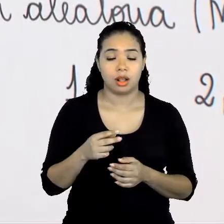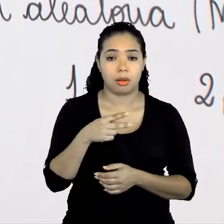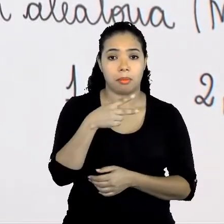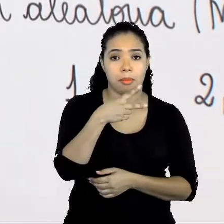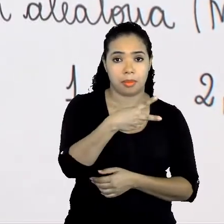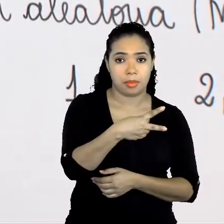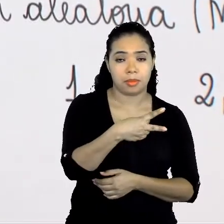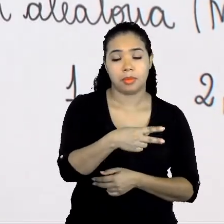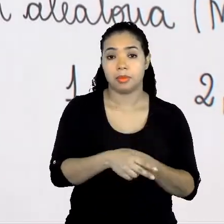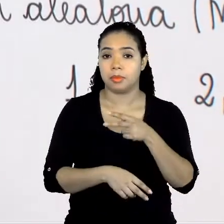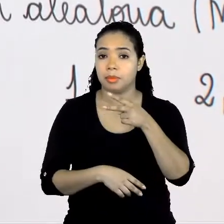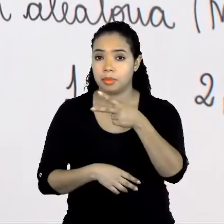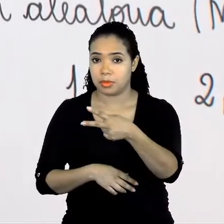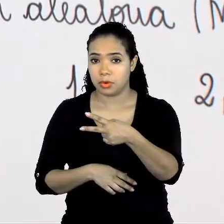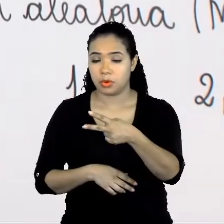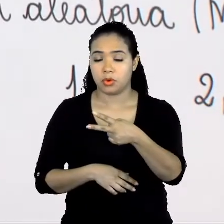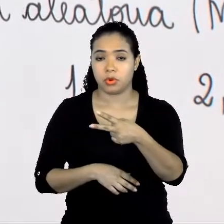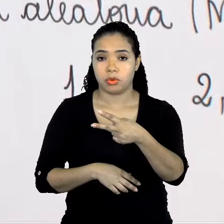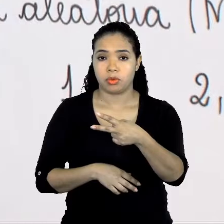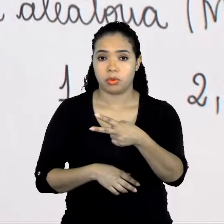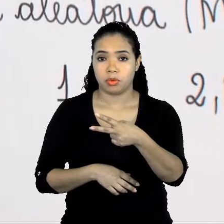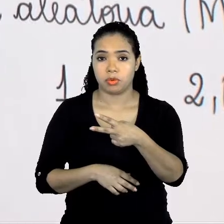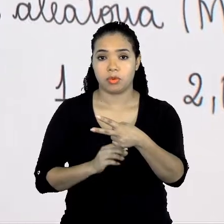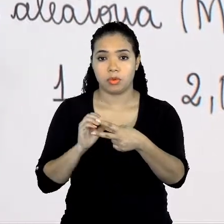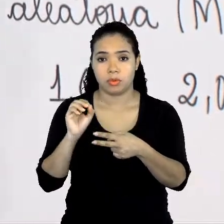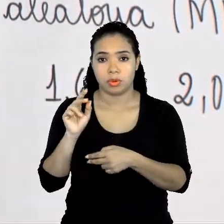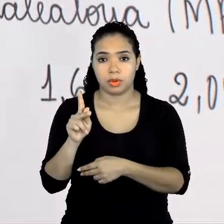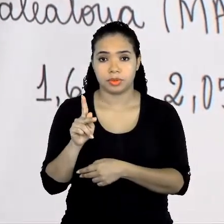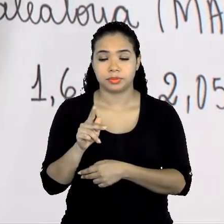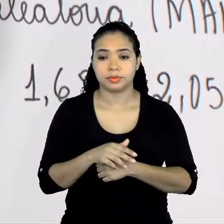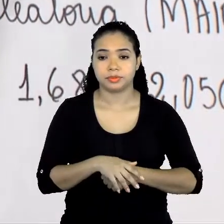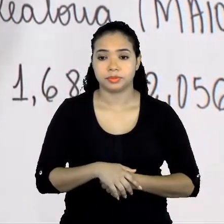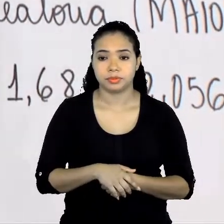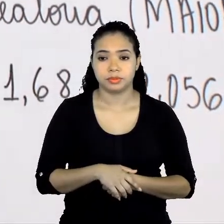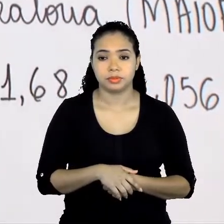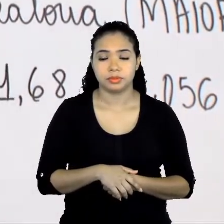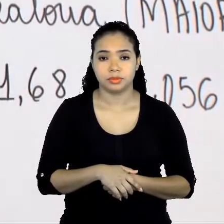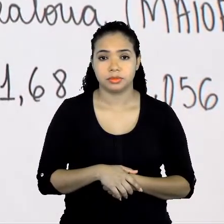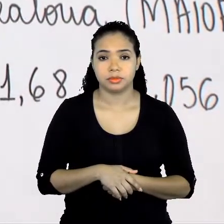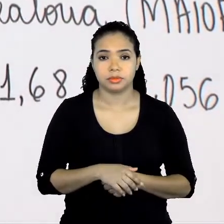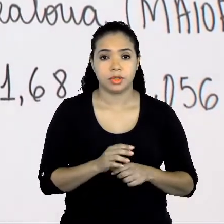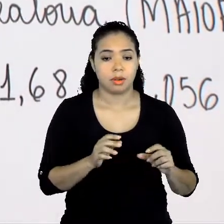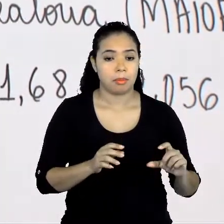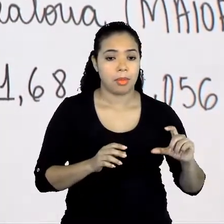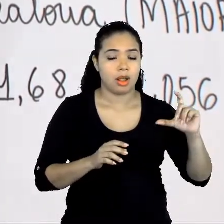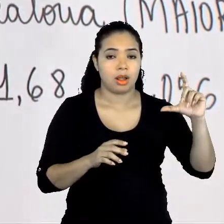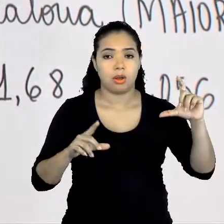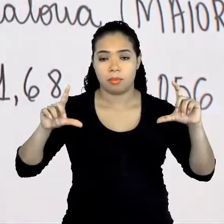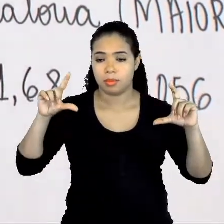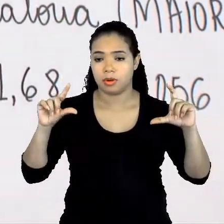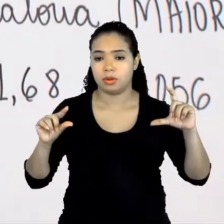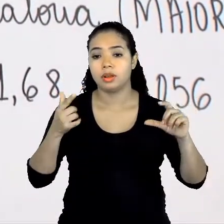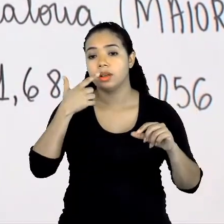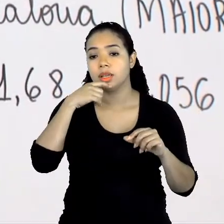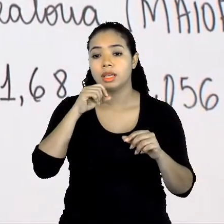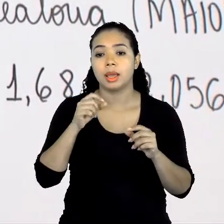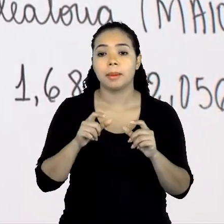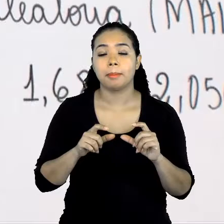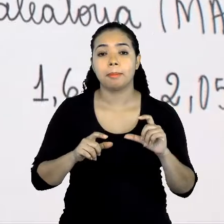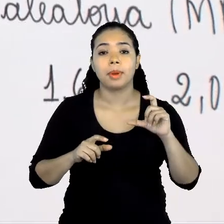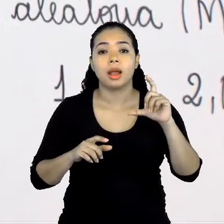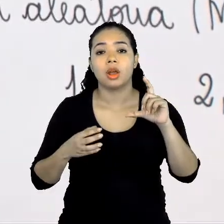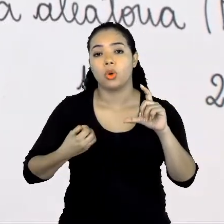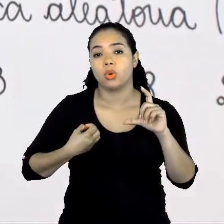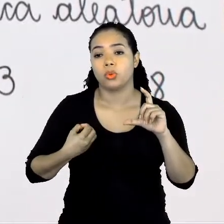para menor. Então, decrescente, ó. Decrescente, é do maior para o menor. Quem é o maior número aqui,